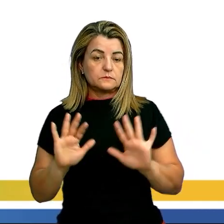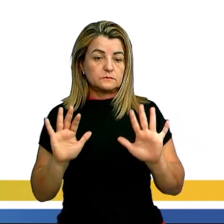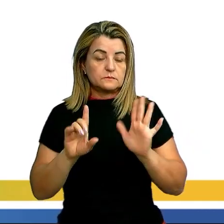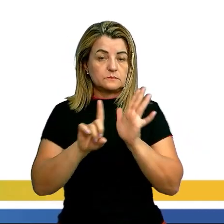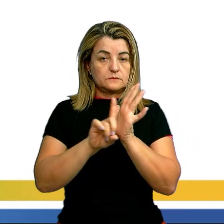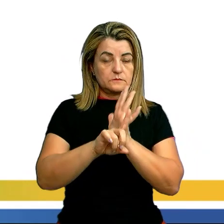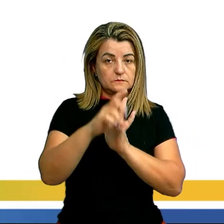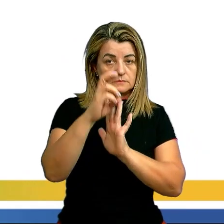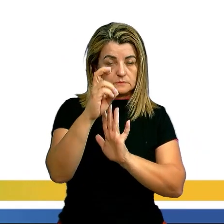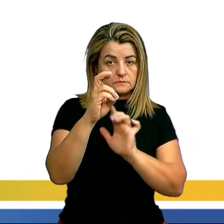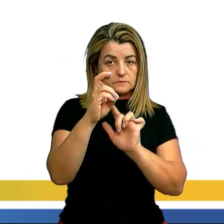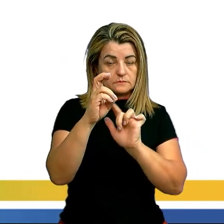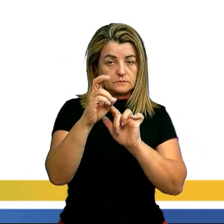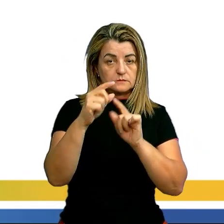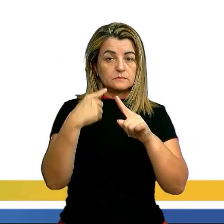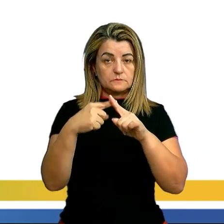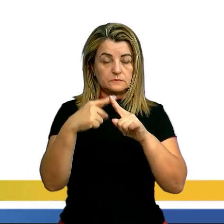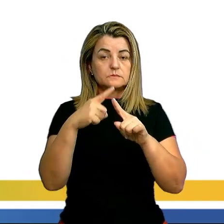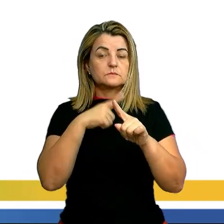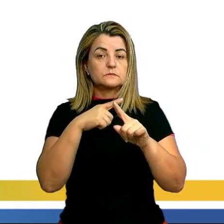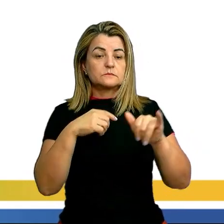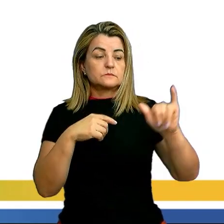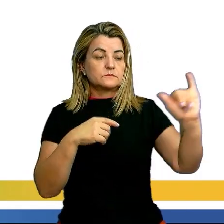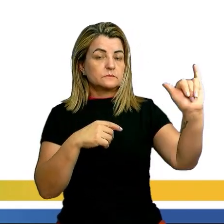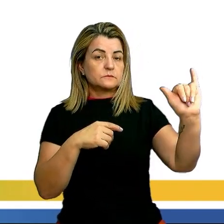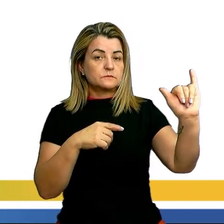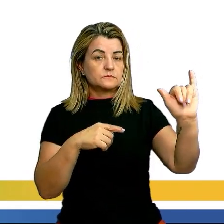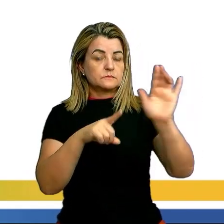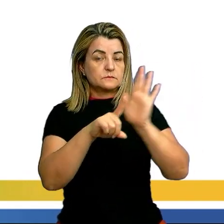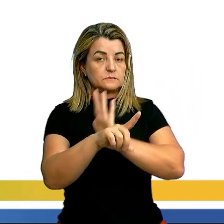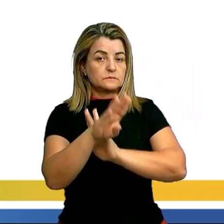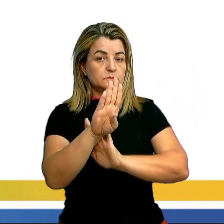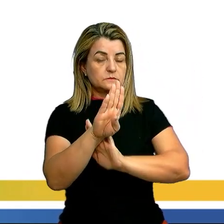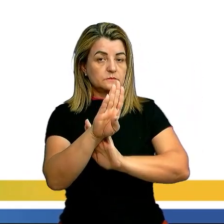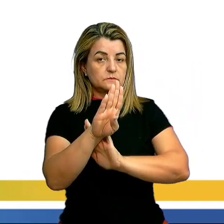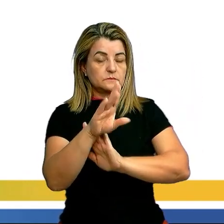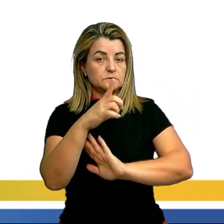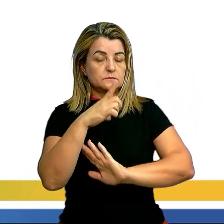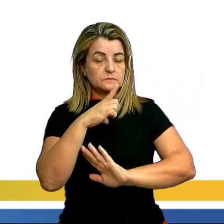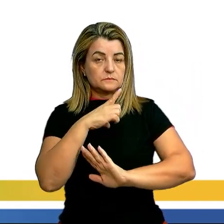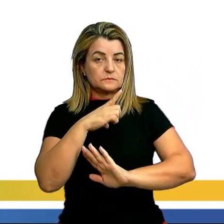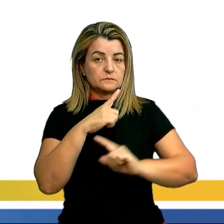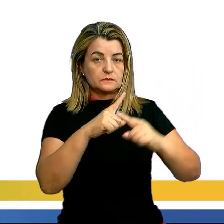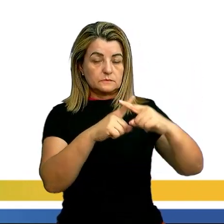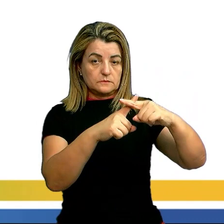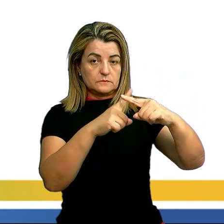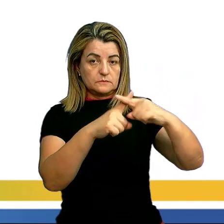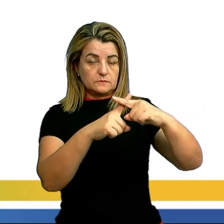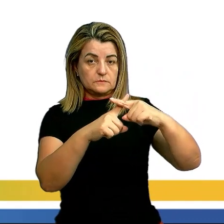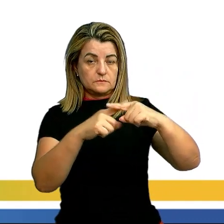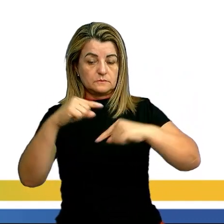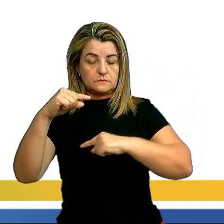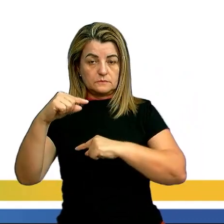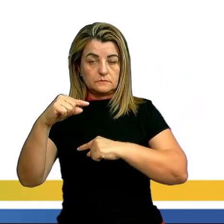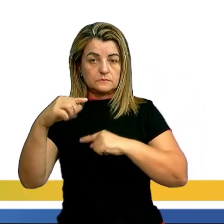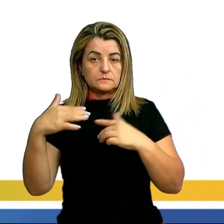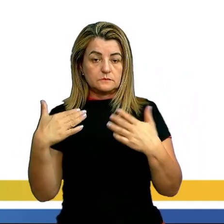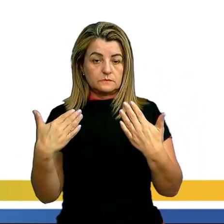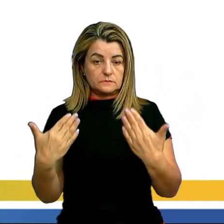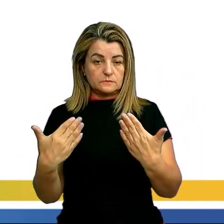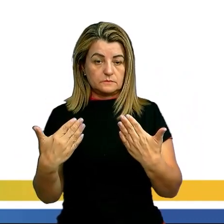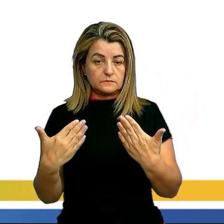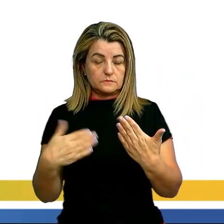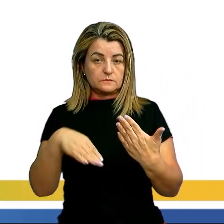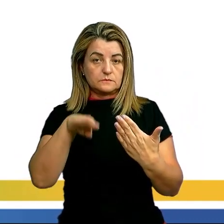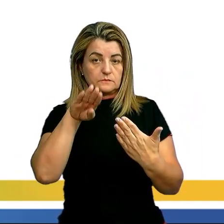menos 5 é porque nós temos y menos b. No caso, como é positivo aí, então teve menos com menos, tá? Então, nós